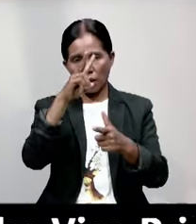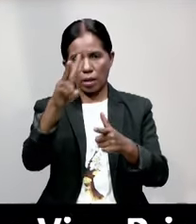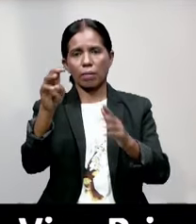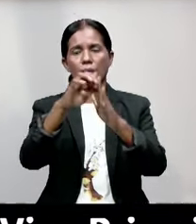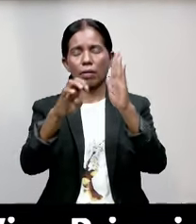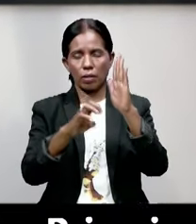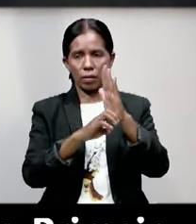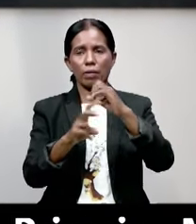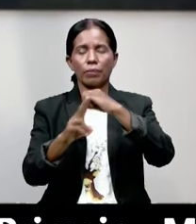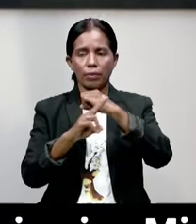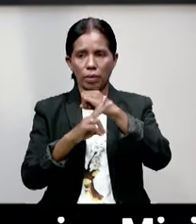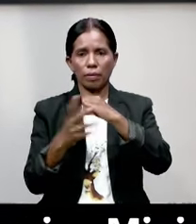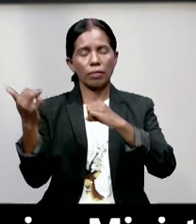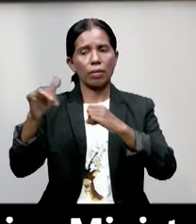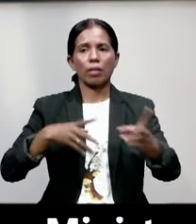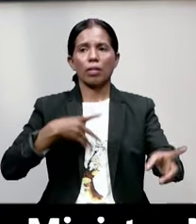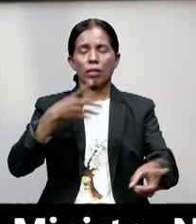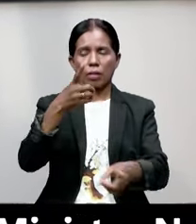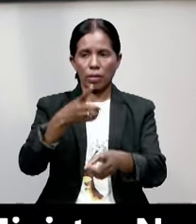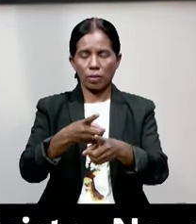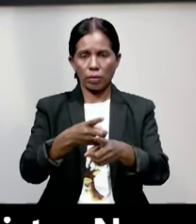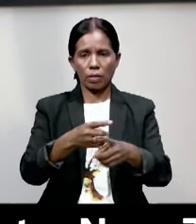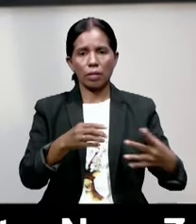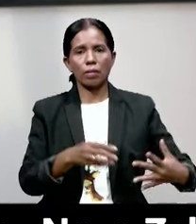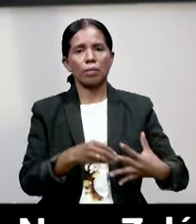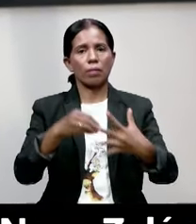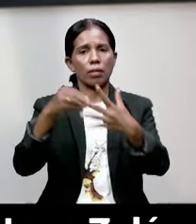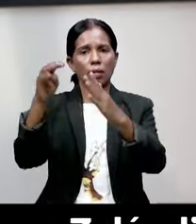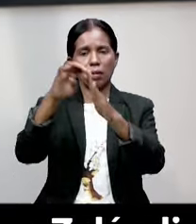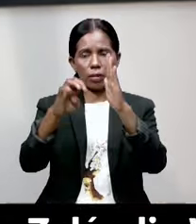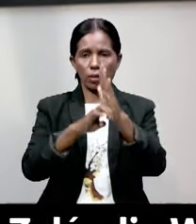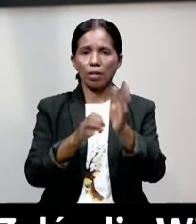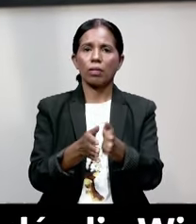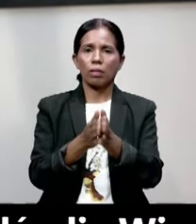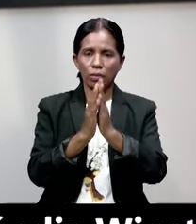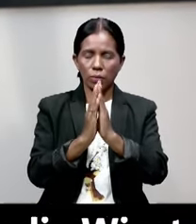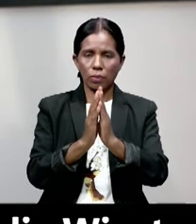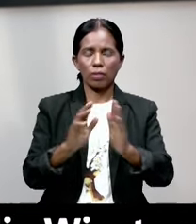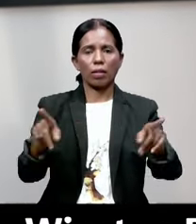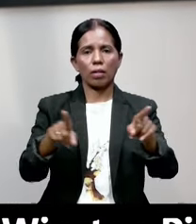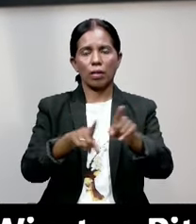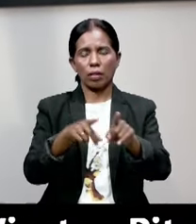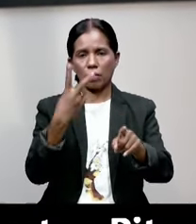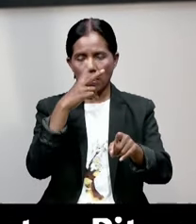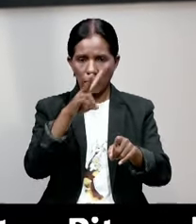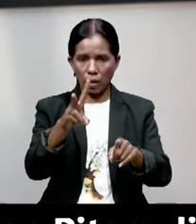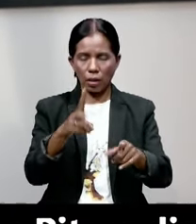ca vítima sira ninha direito, de lio estado nebe russo hanesan requerente, para tu